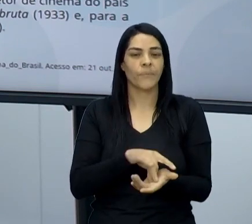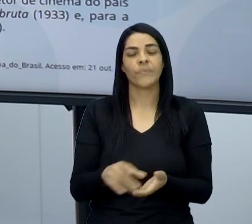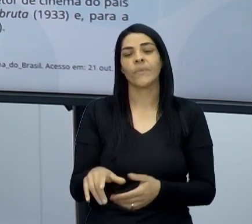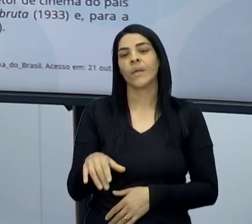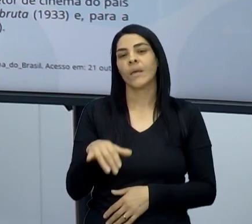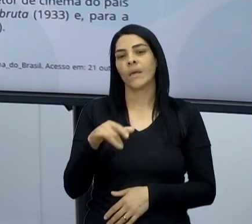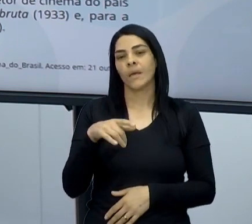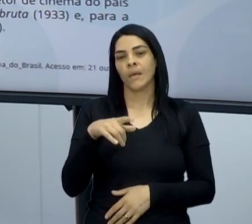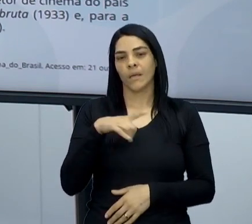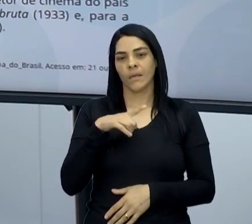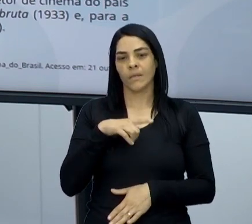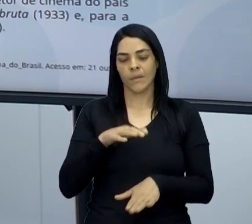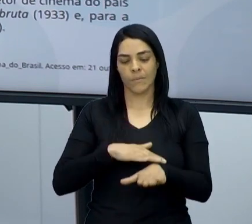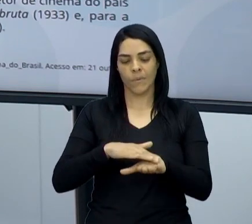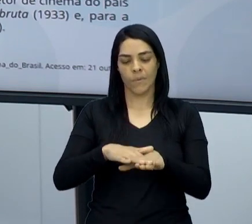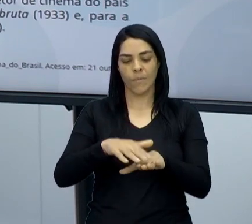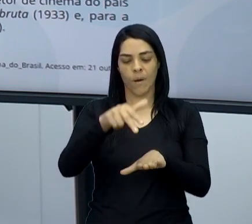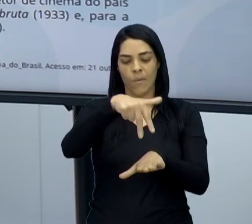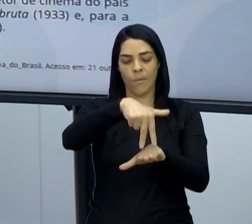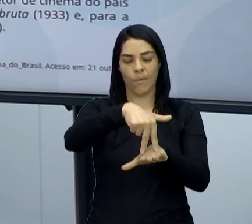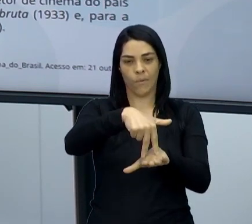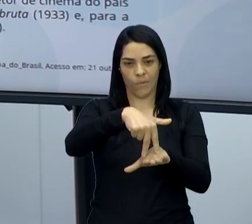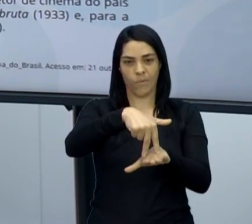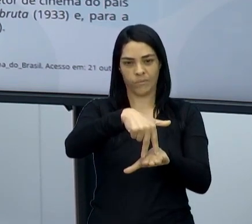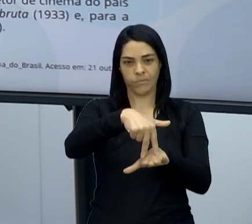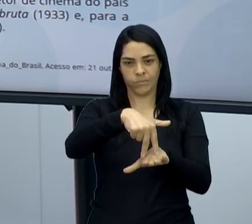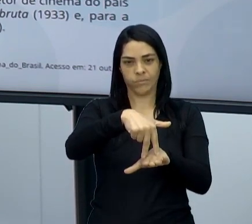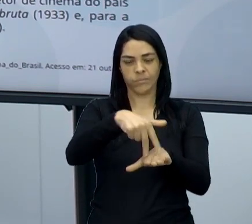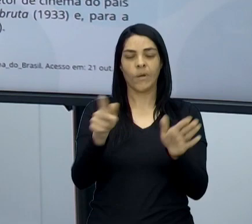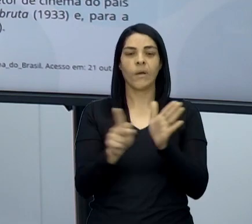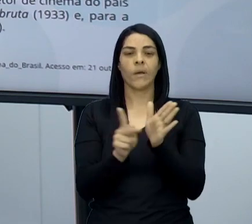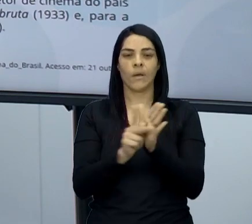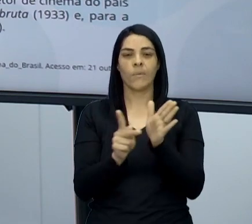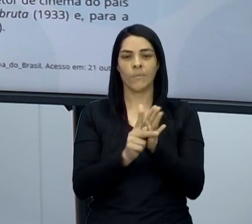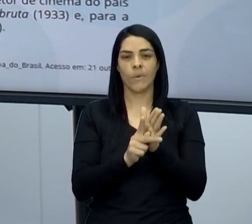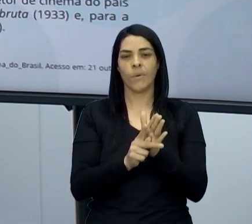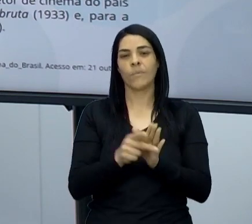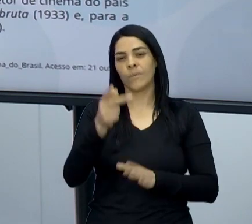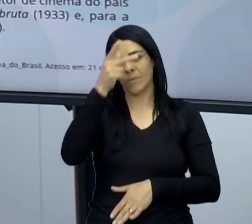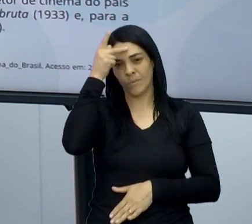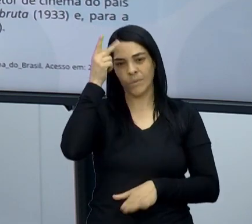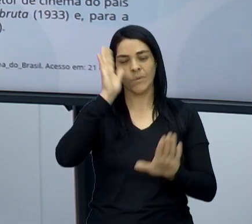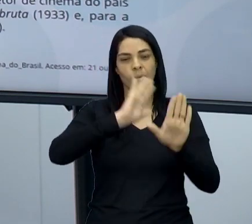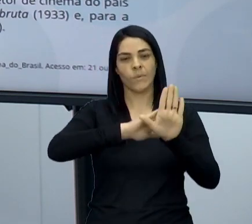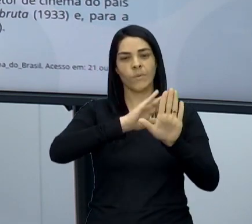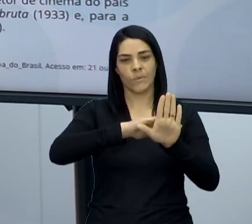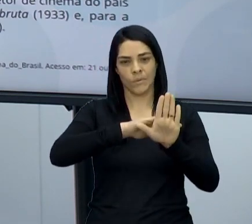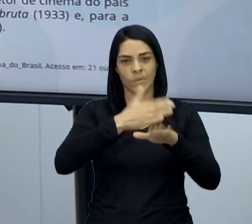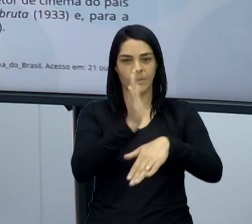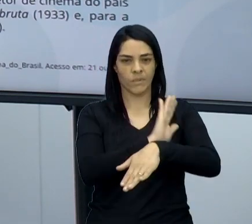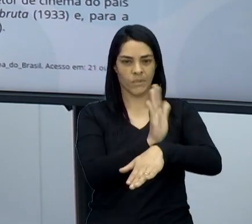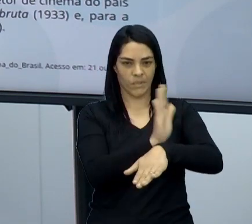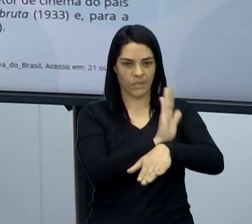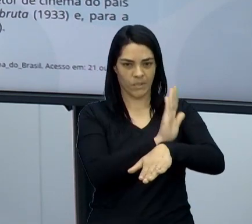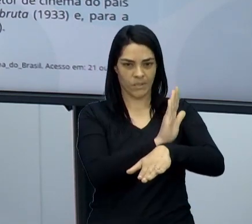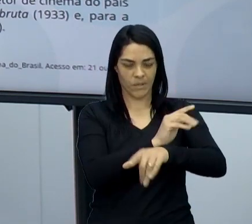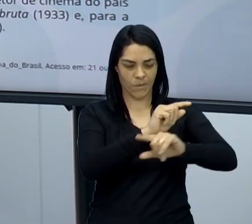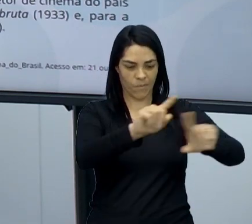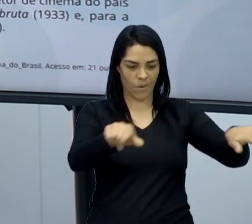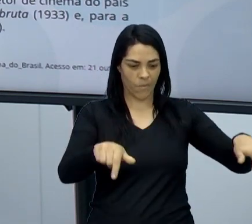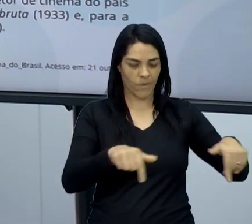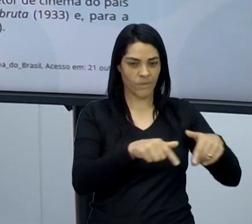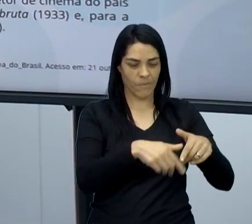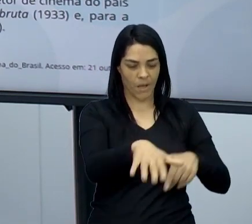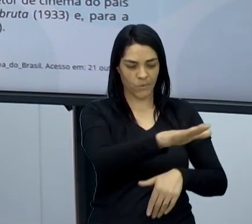do teatro é o espaço do ator. O cinema é o espaço do diretor, mas ele não faz nada